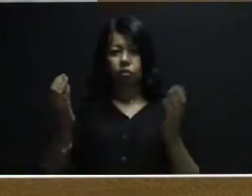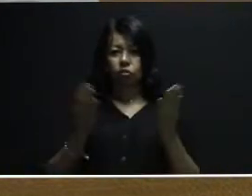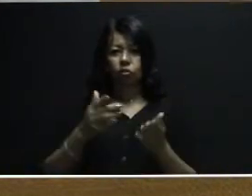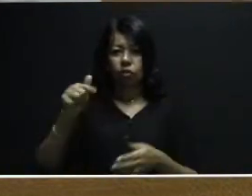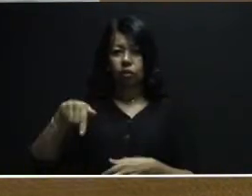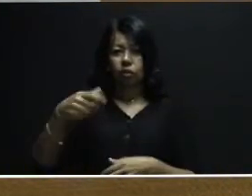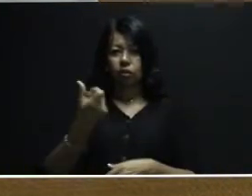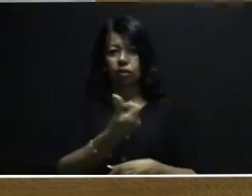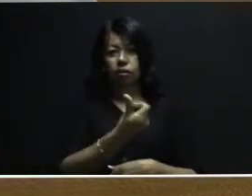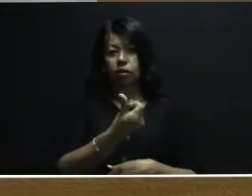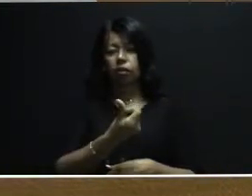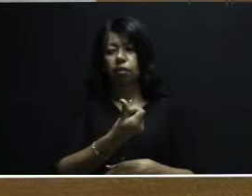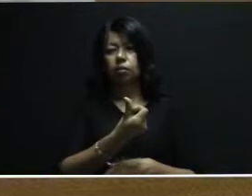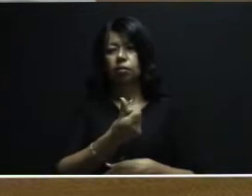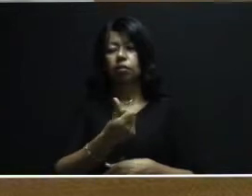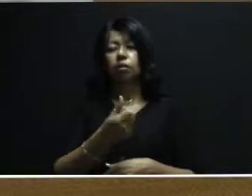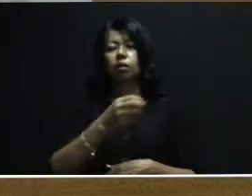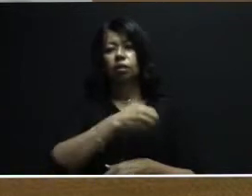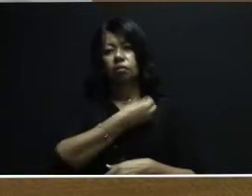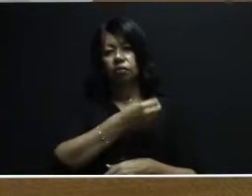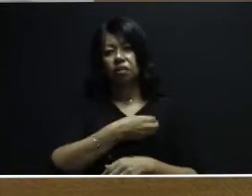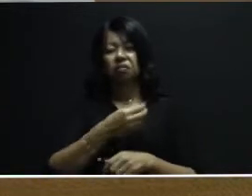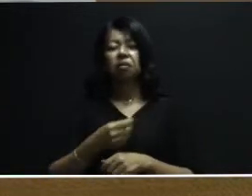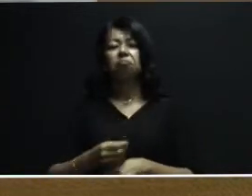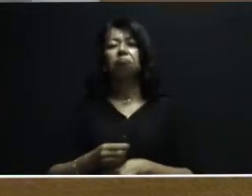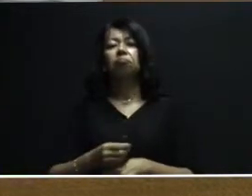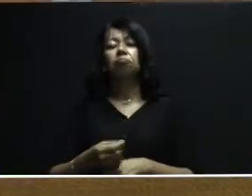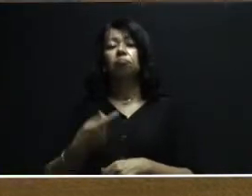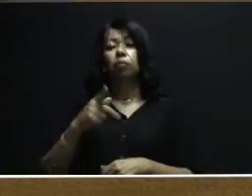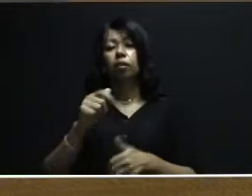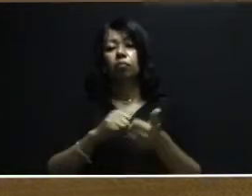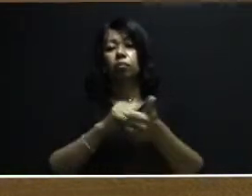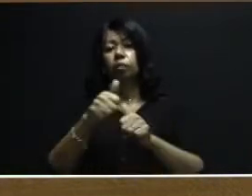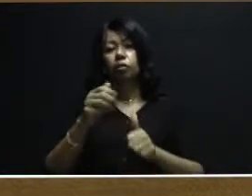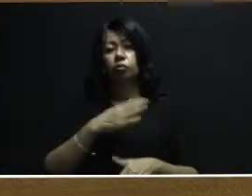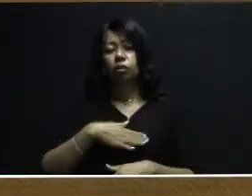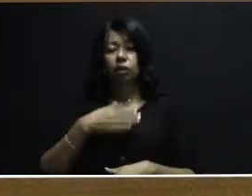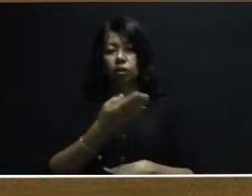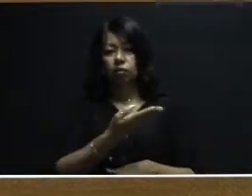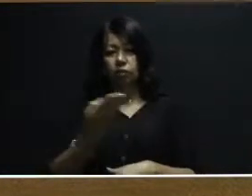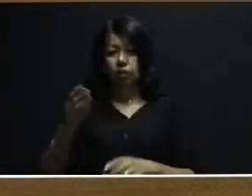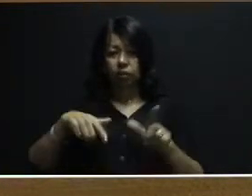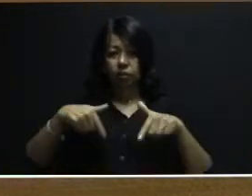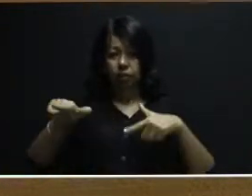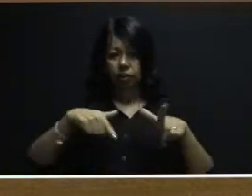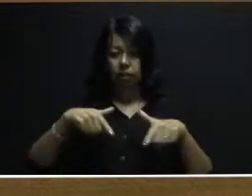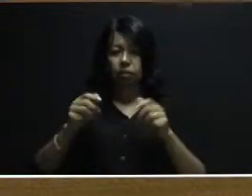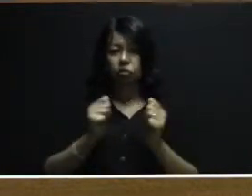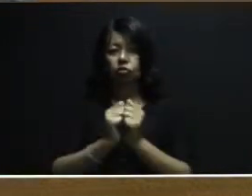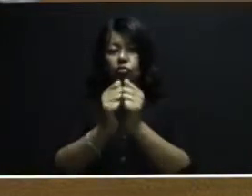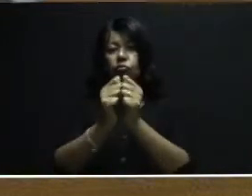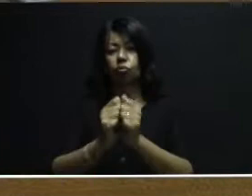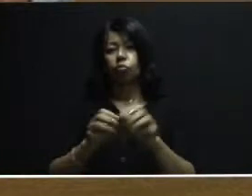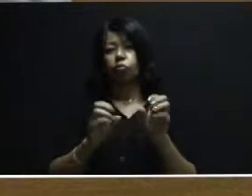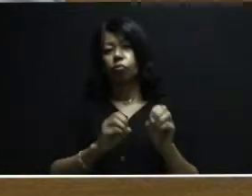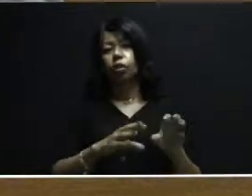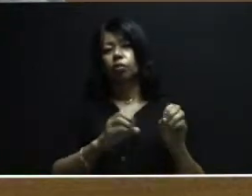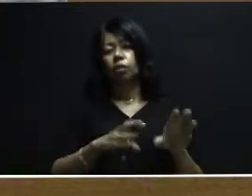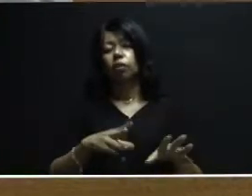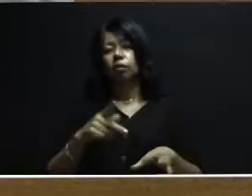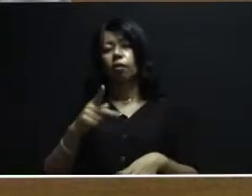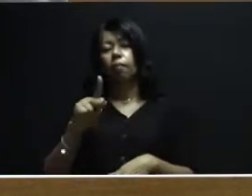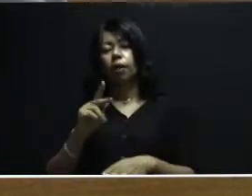me dediquei a minha vida à parte esportiva, e eu gostaria que os senhores trabalhassem junto com a educação para